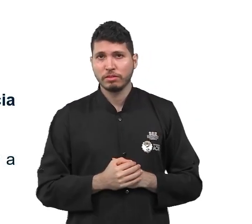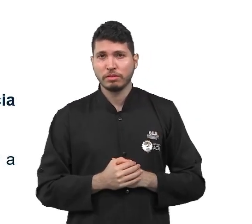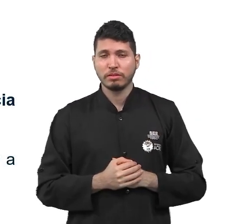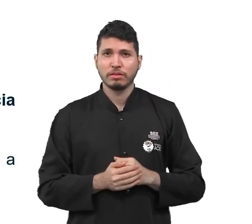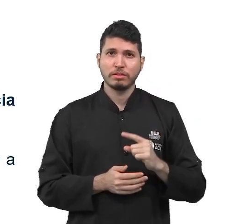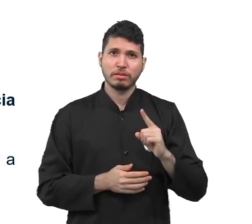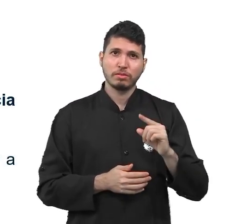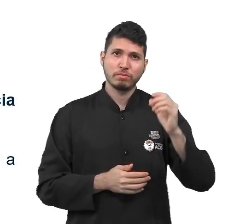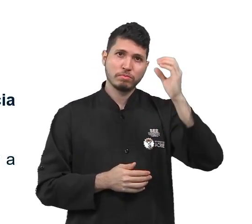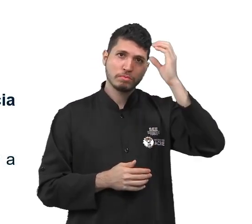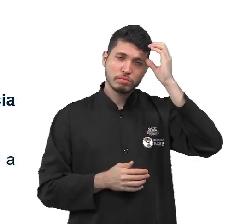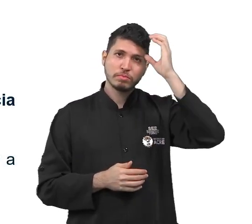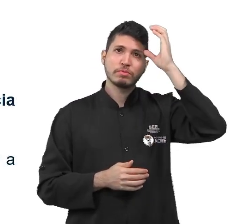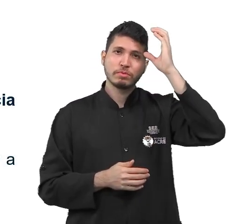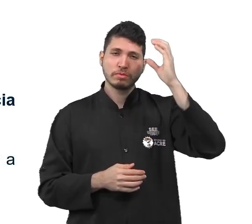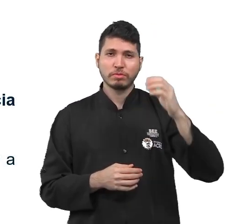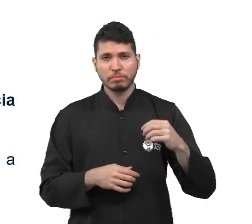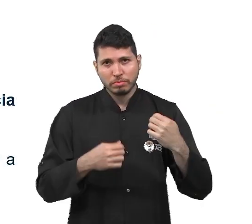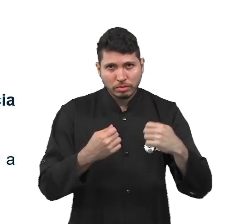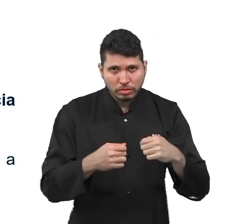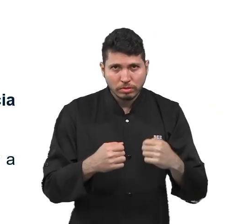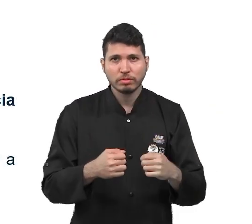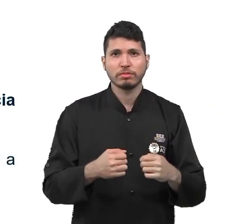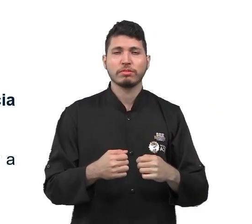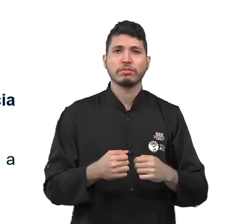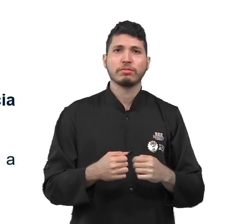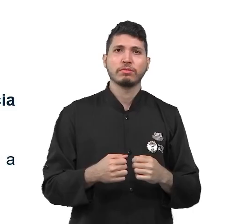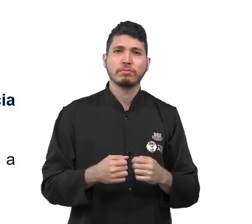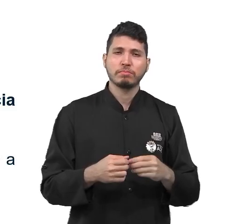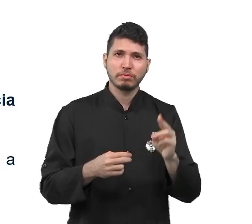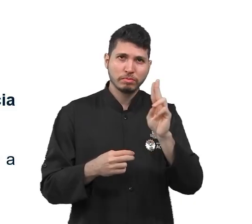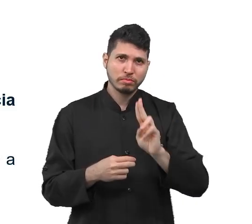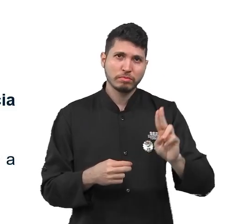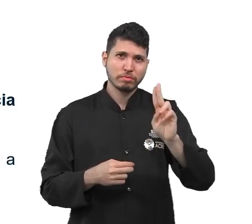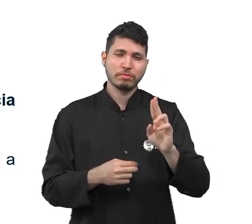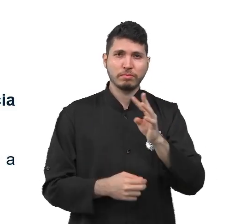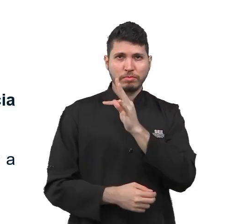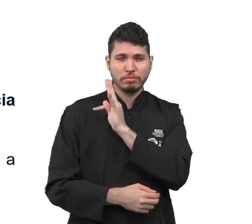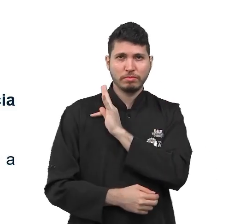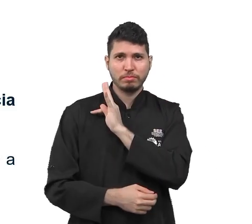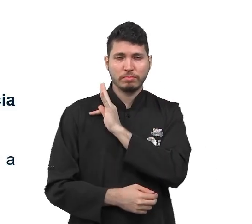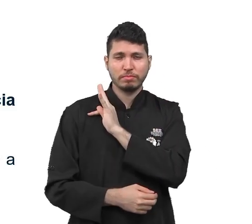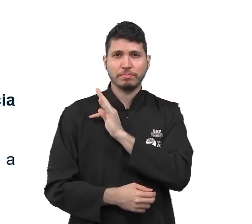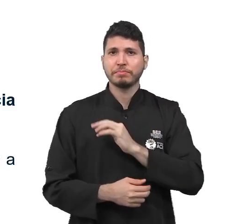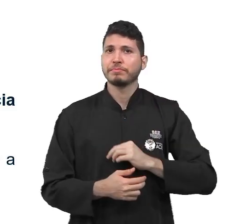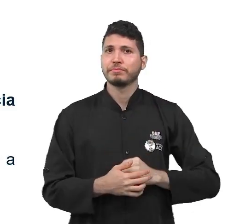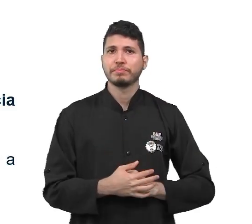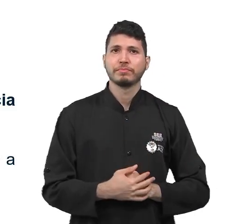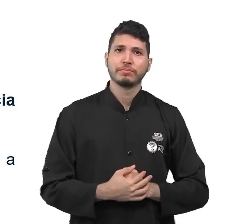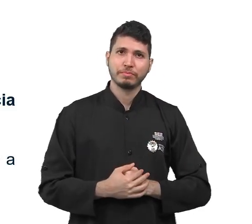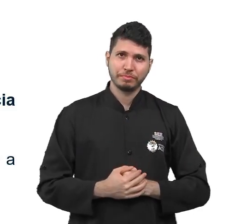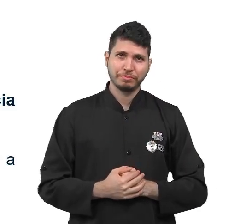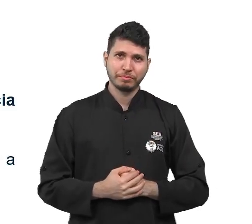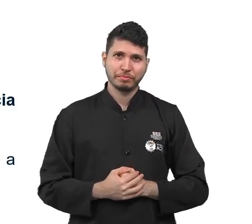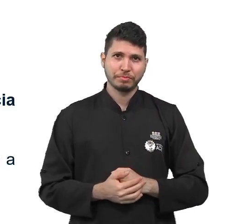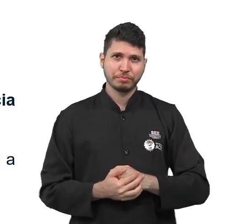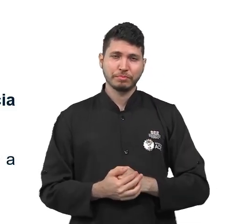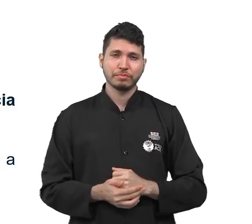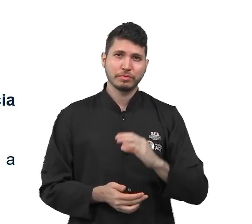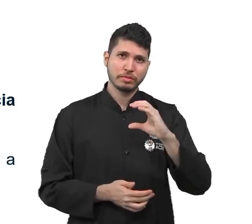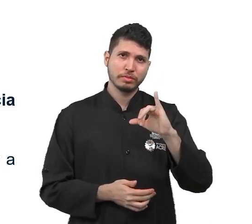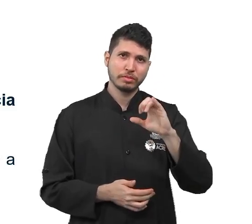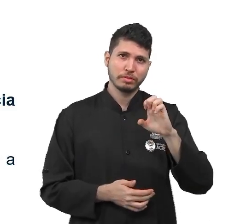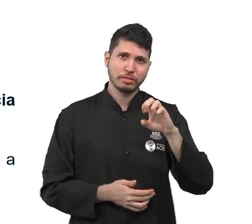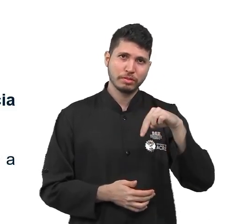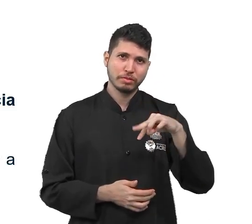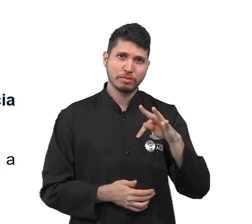necessário justamente para aplicar a técnica. O cientificismo é